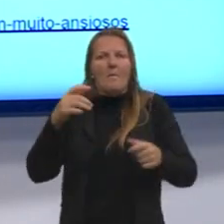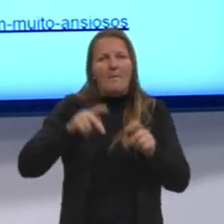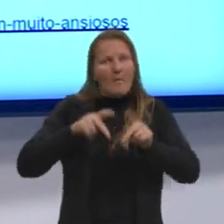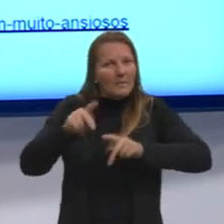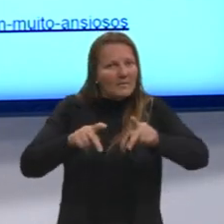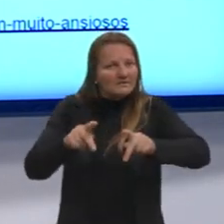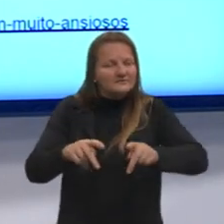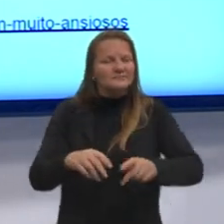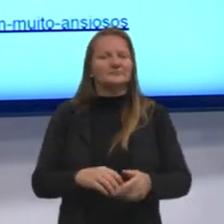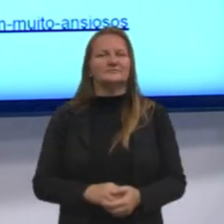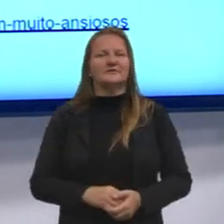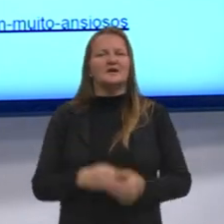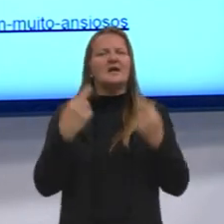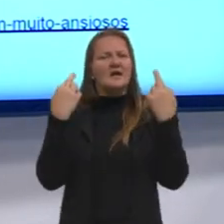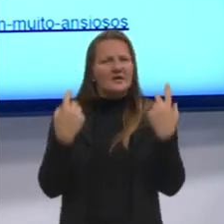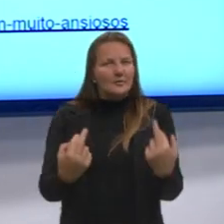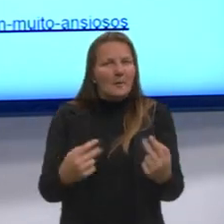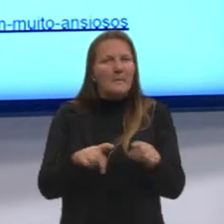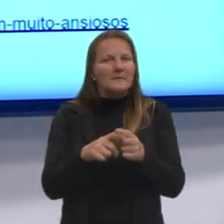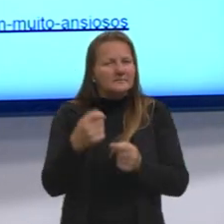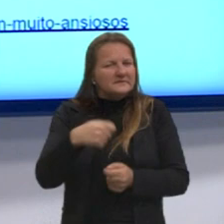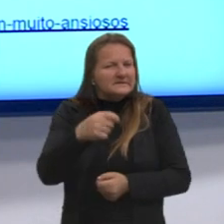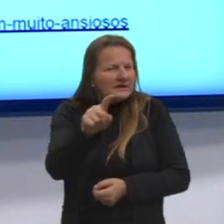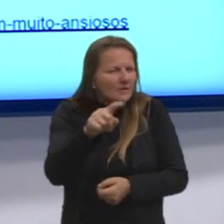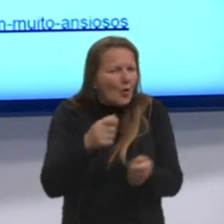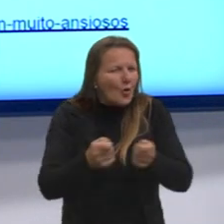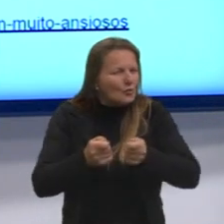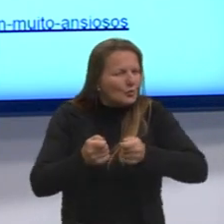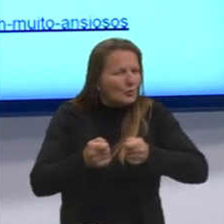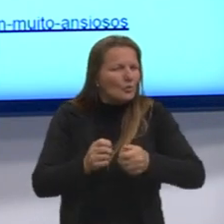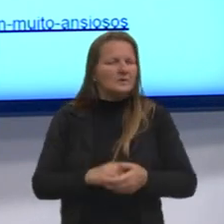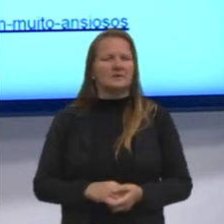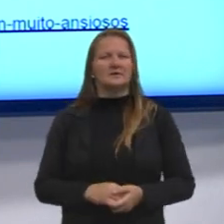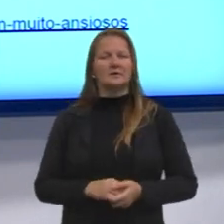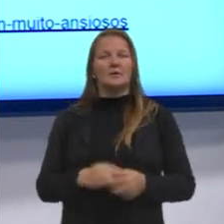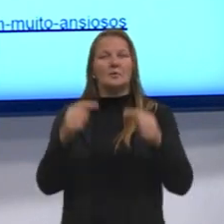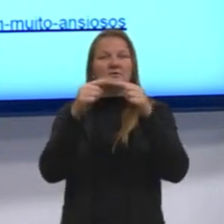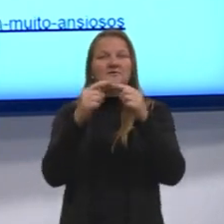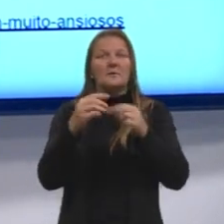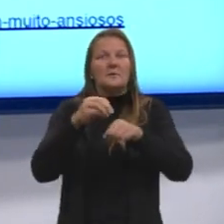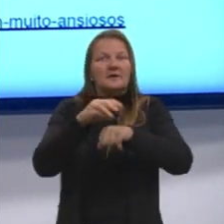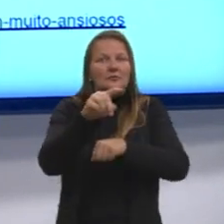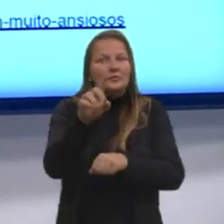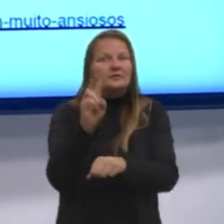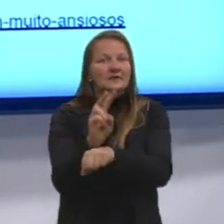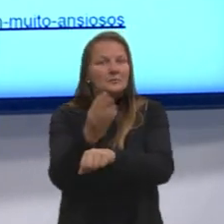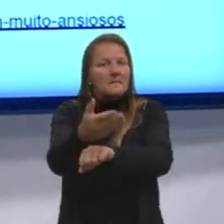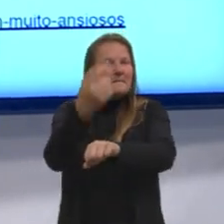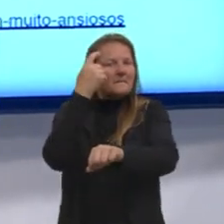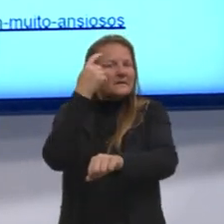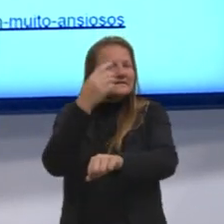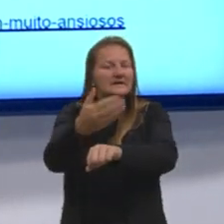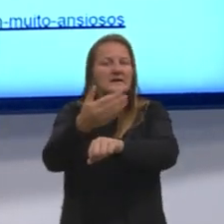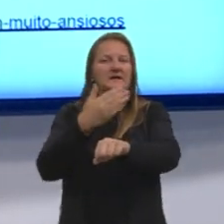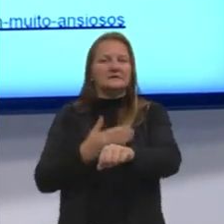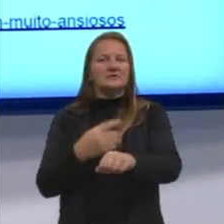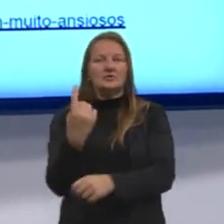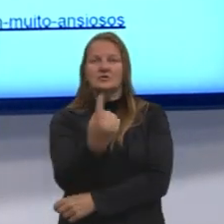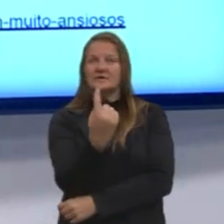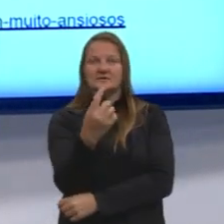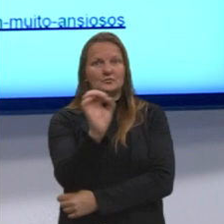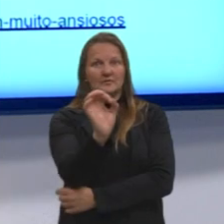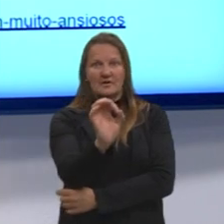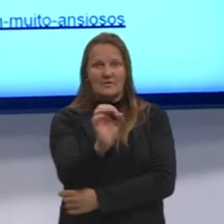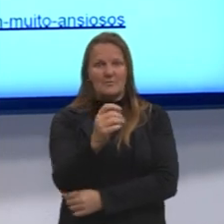população é normal mas a gente precisa controlar o nosso objetivo é que hoje é mostrar para vocês não estão sozinhos